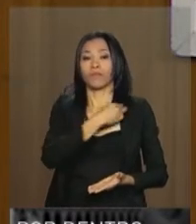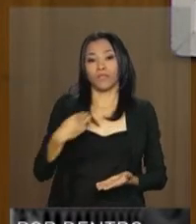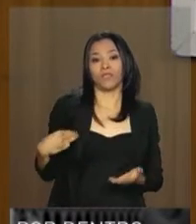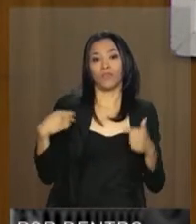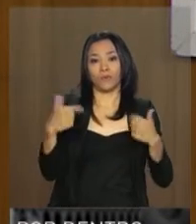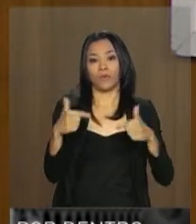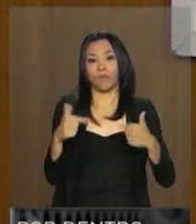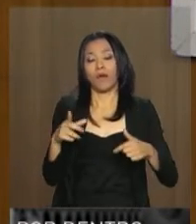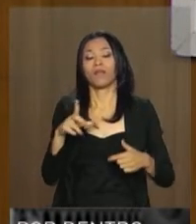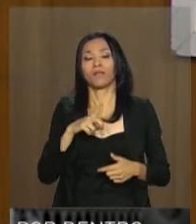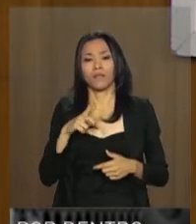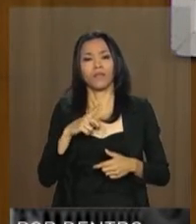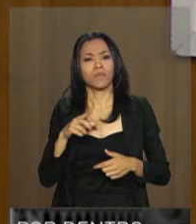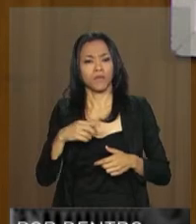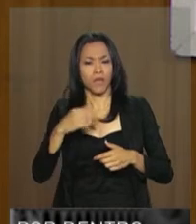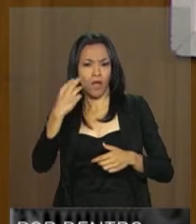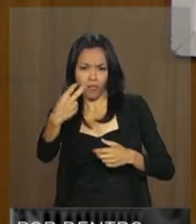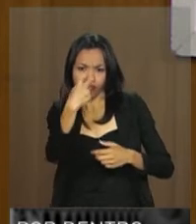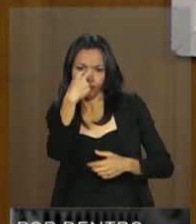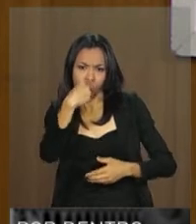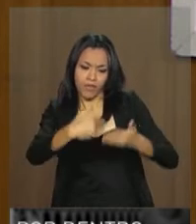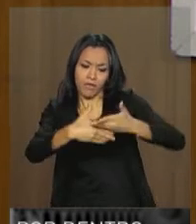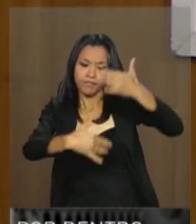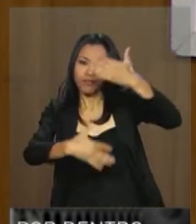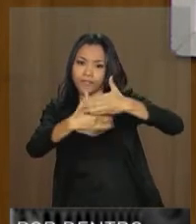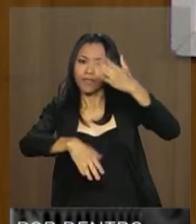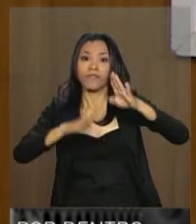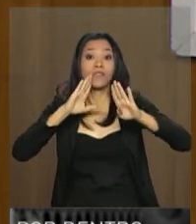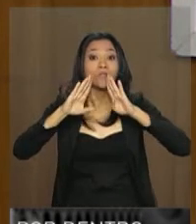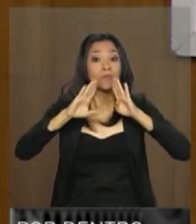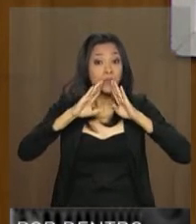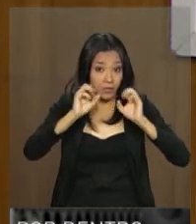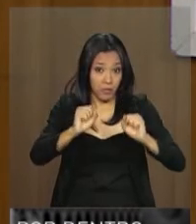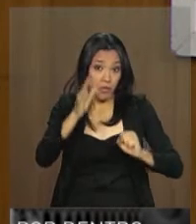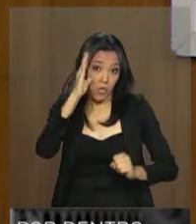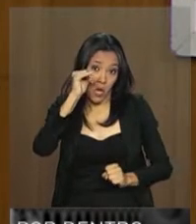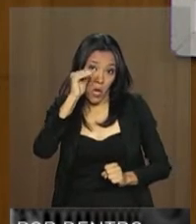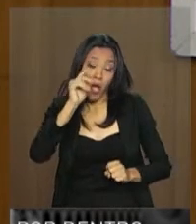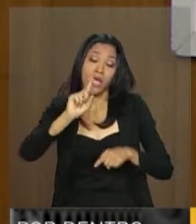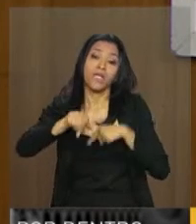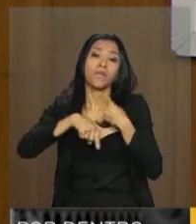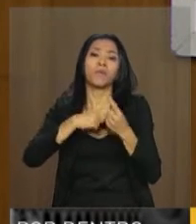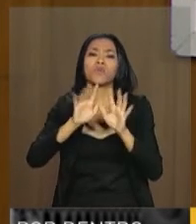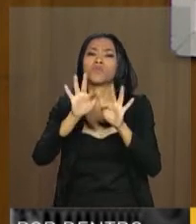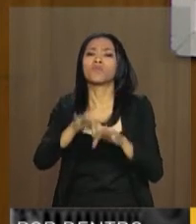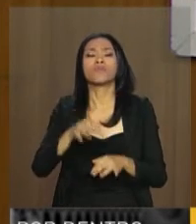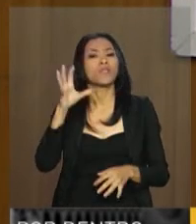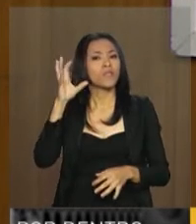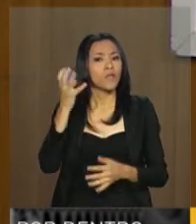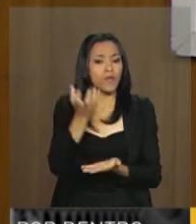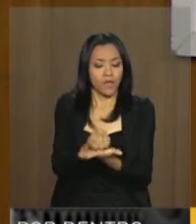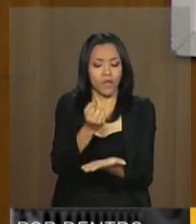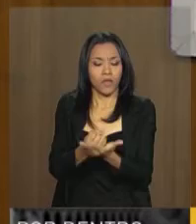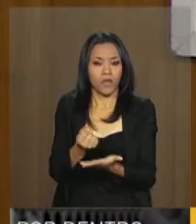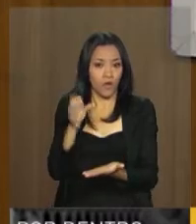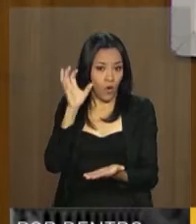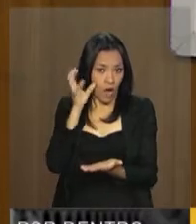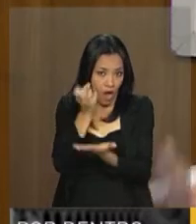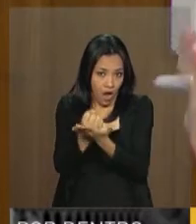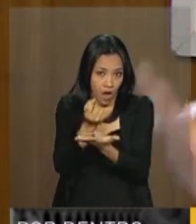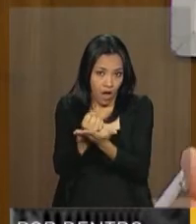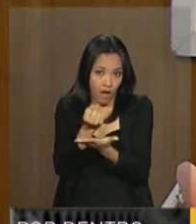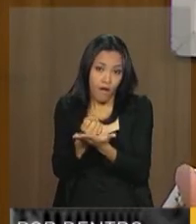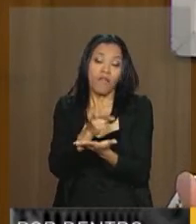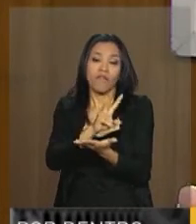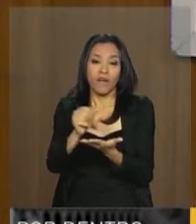página do facebook do ministério do trabalho ao final do programa o áudio vai estar disponível no site da rede nacional de rádio